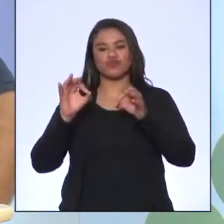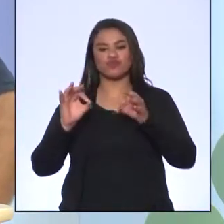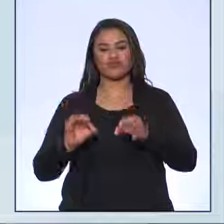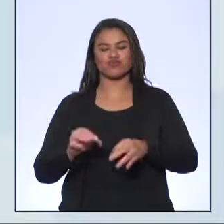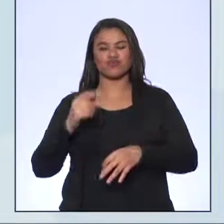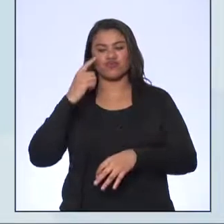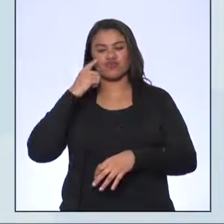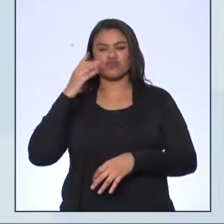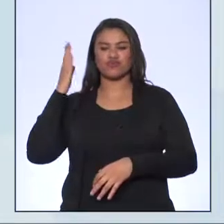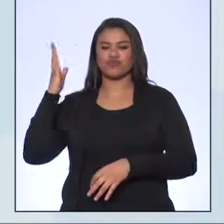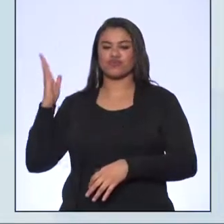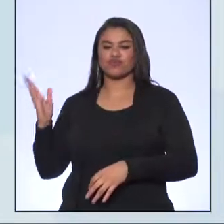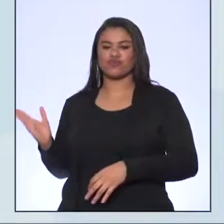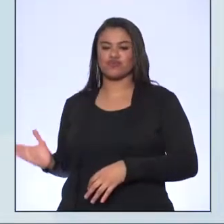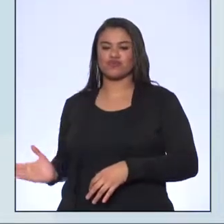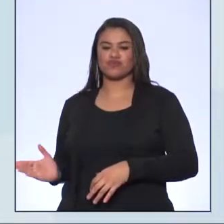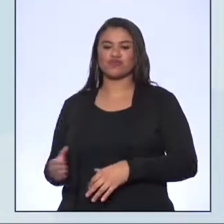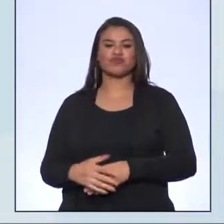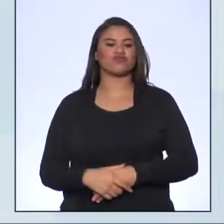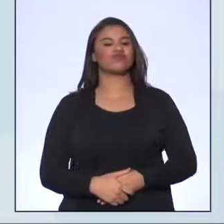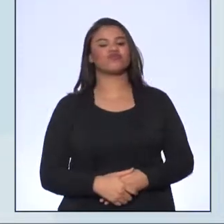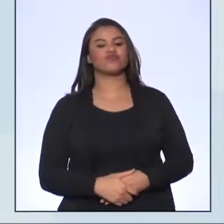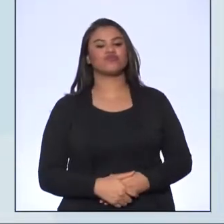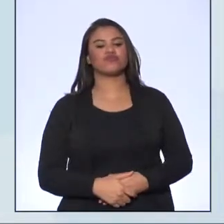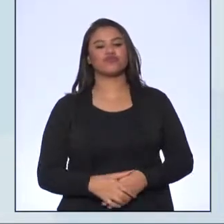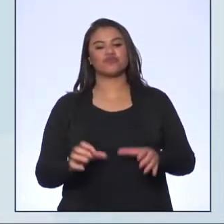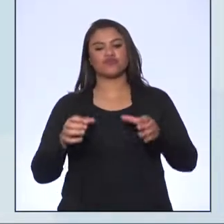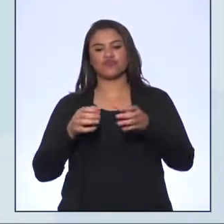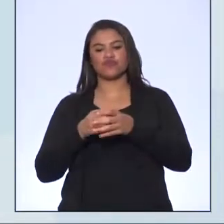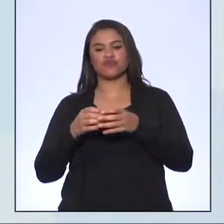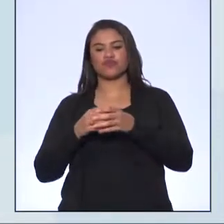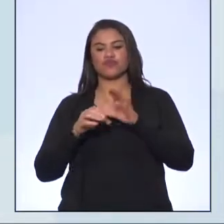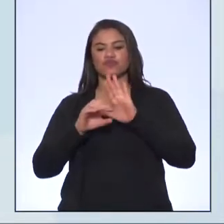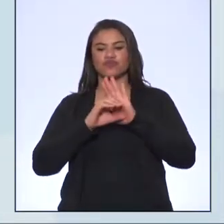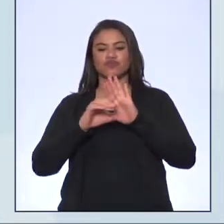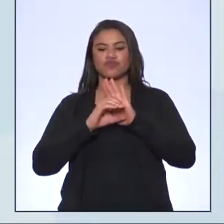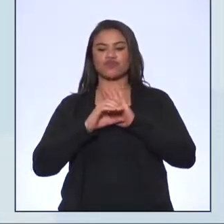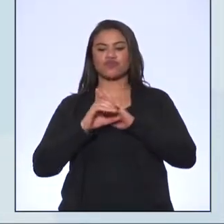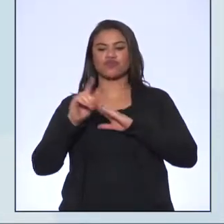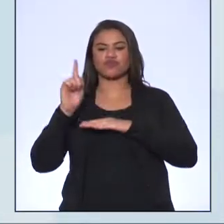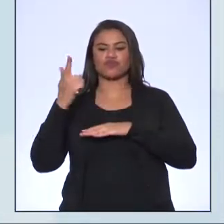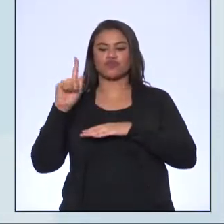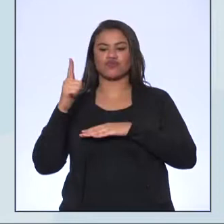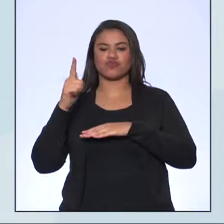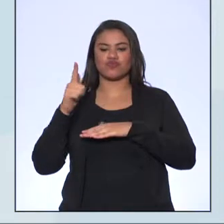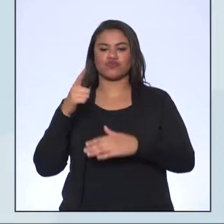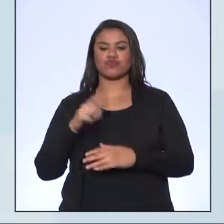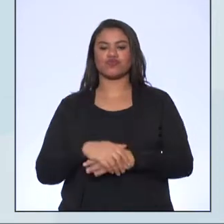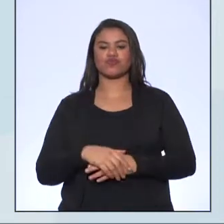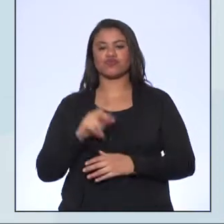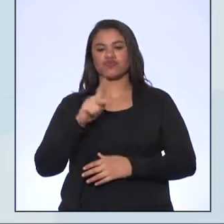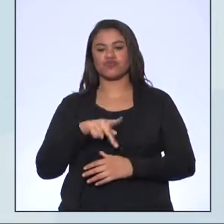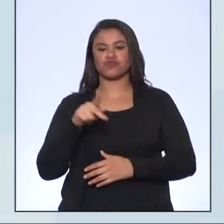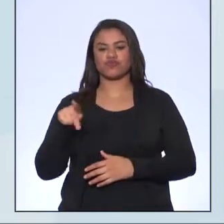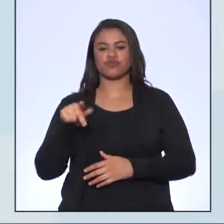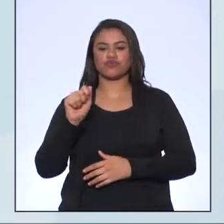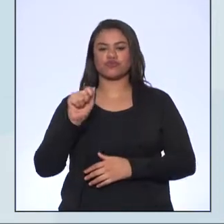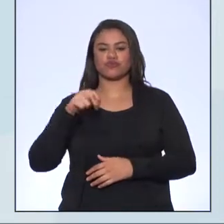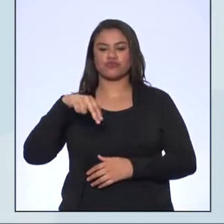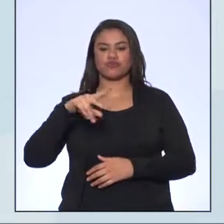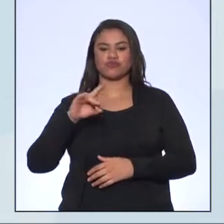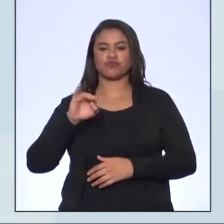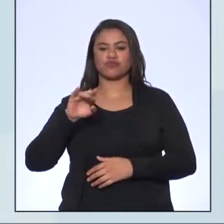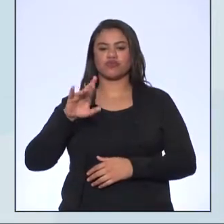na tela, vocês vão ver a equipe curricular de Geografia, né, da SEDUC, com a professora André, que está aqui presente junto comigo,